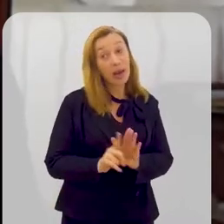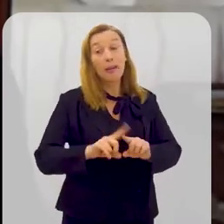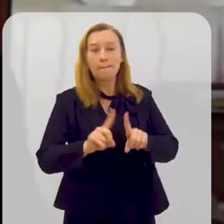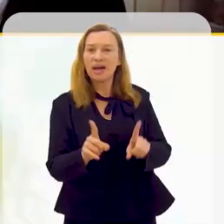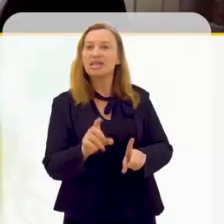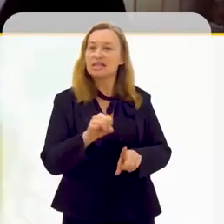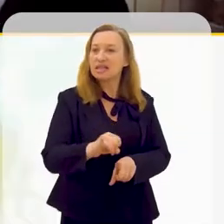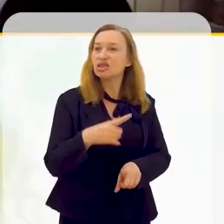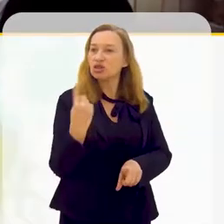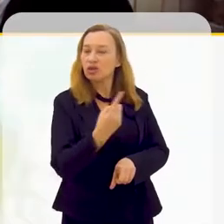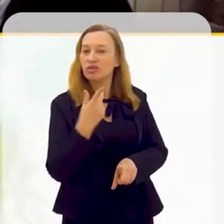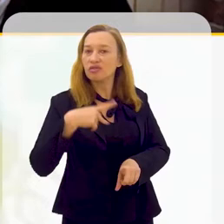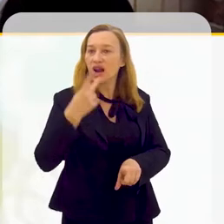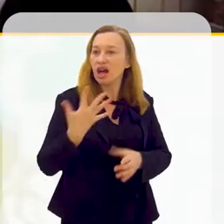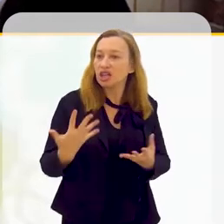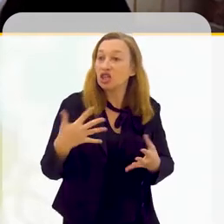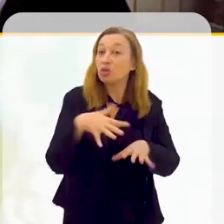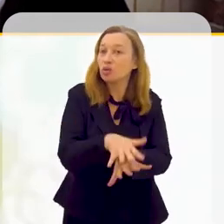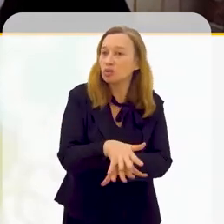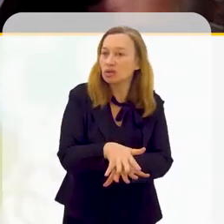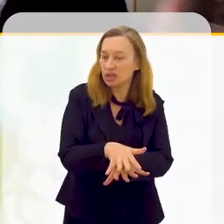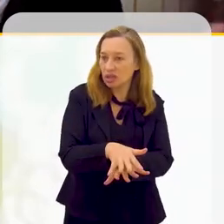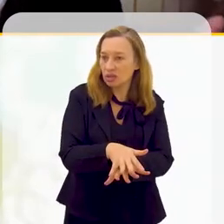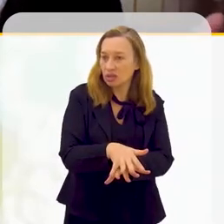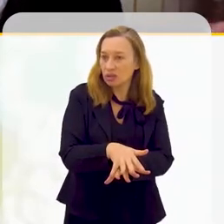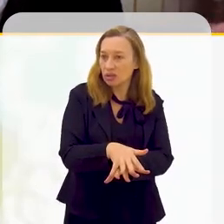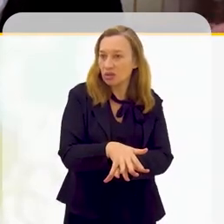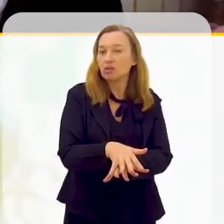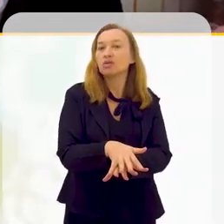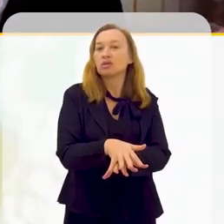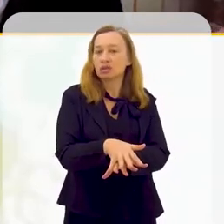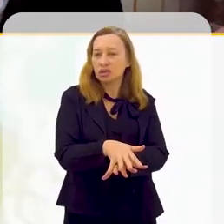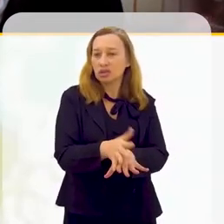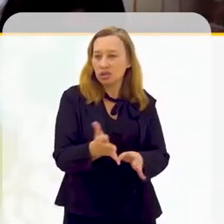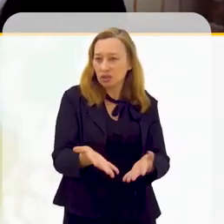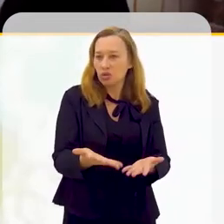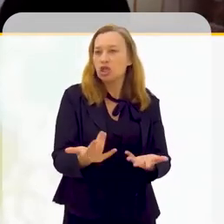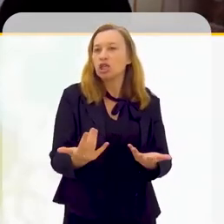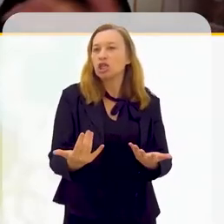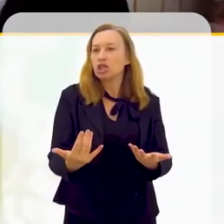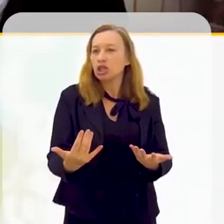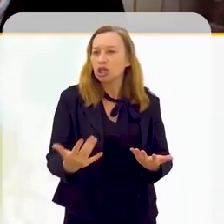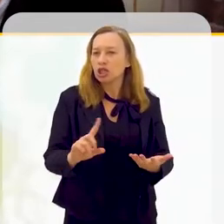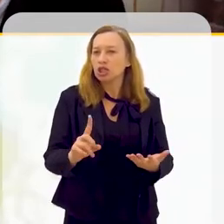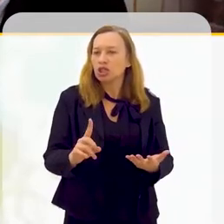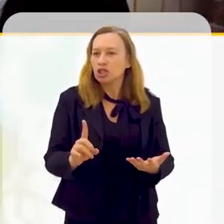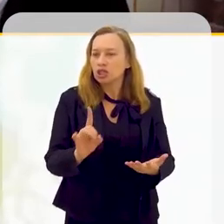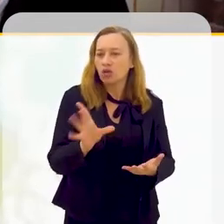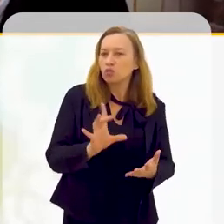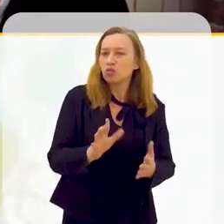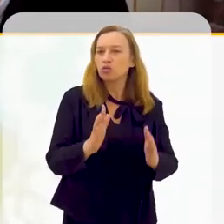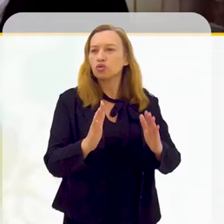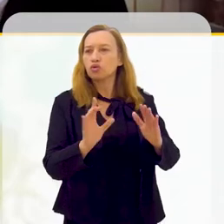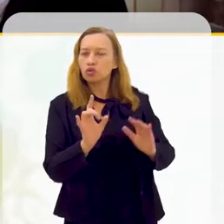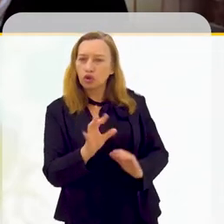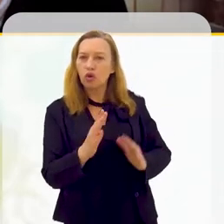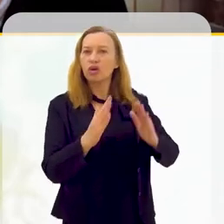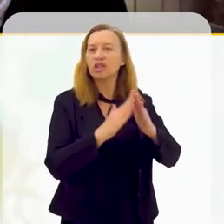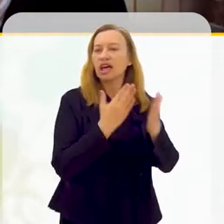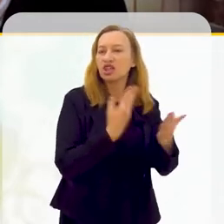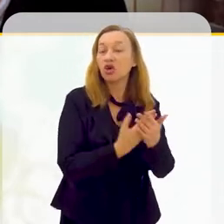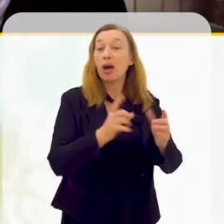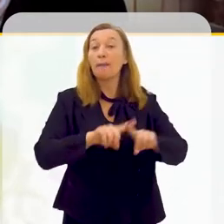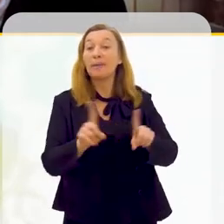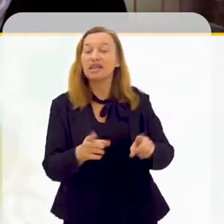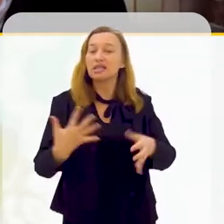que está na lei Mas se nós falarmos sobre inclusão lá do senso Ou seja a inclusão não apenas na